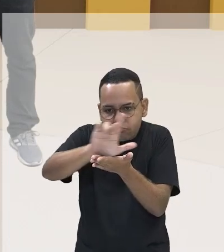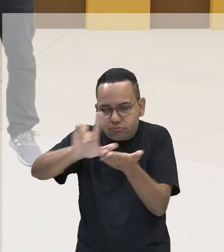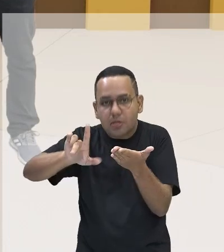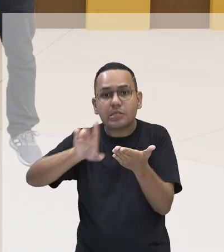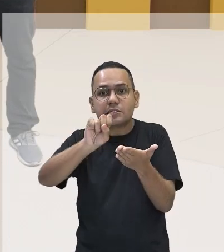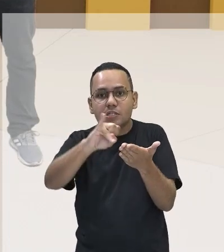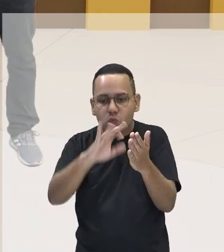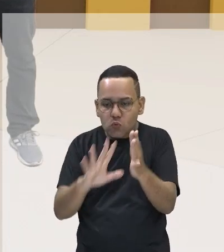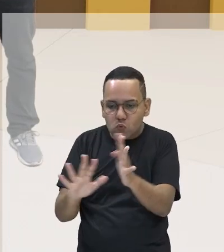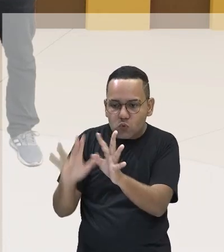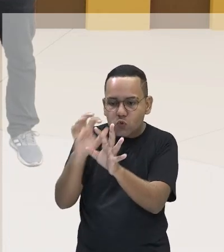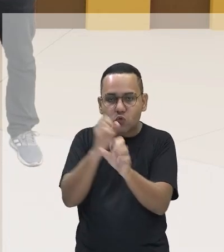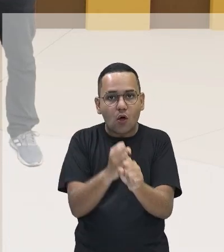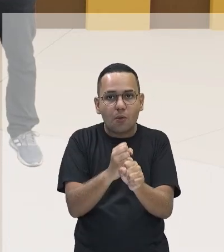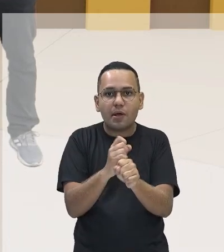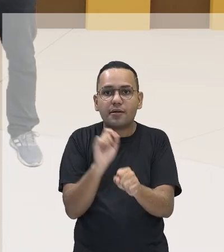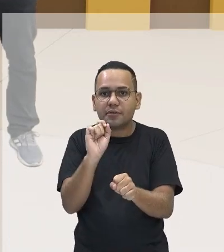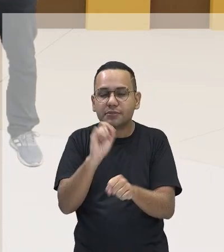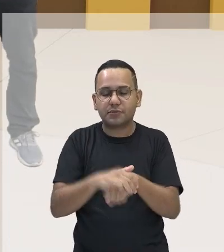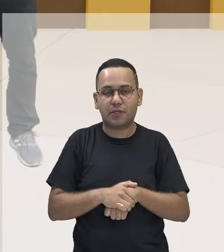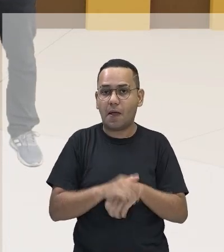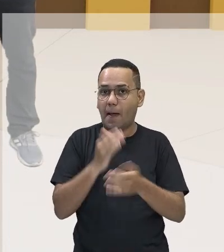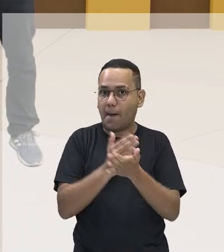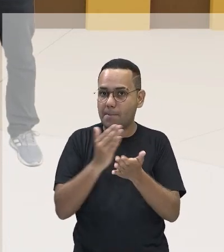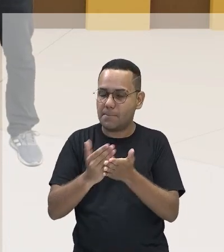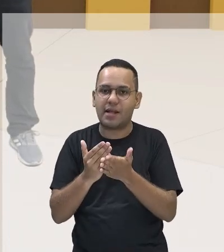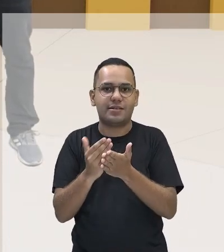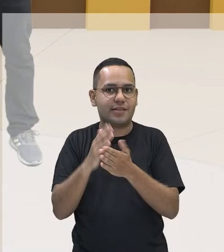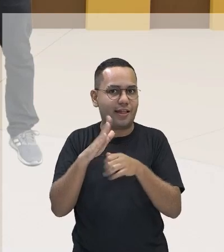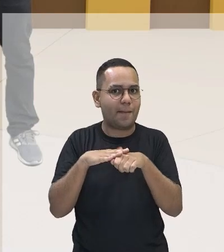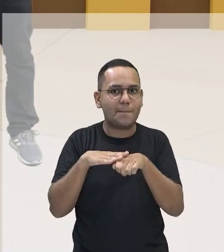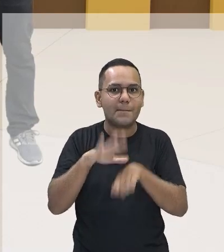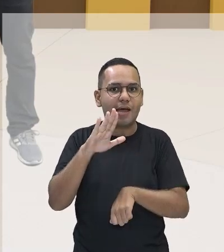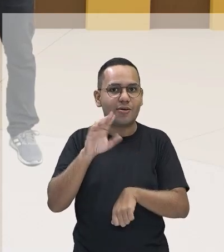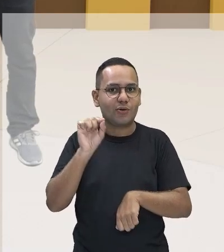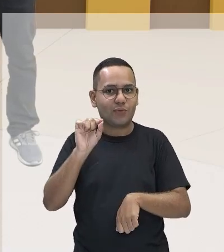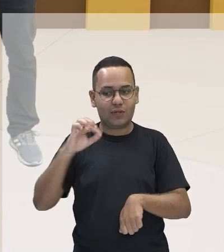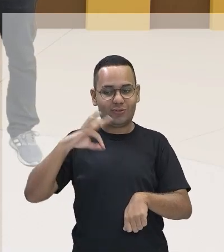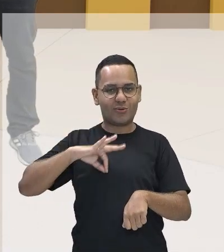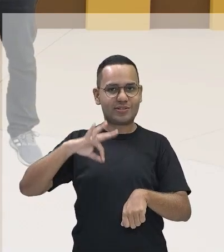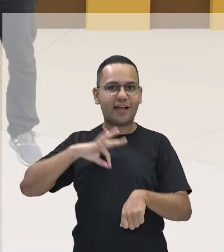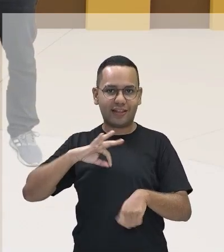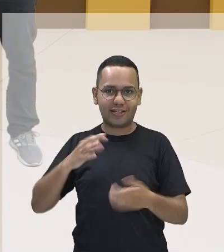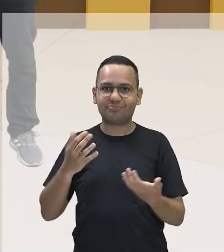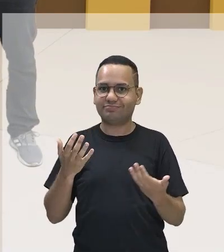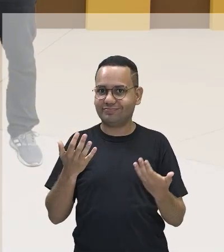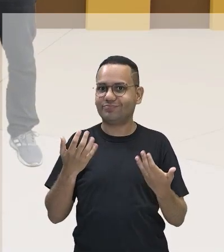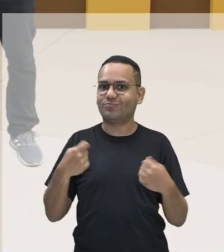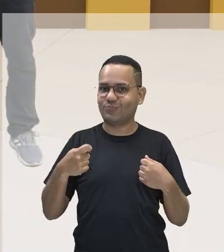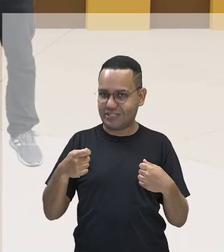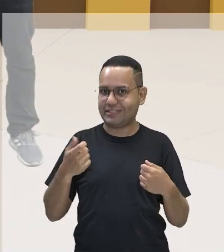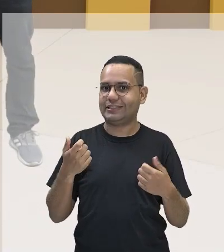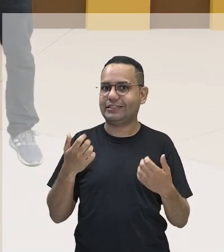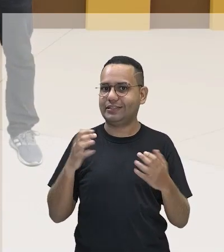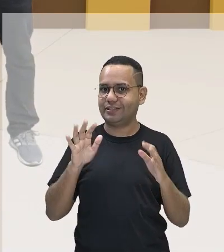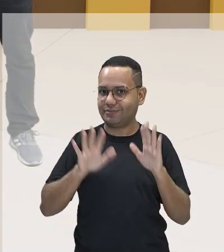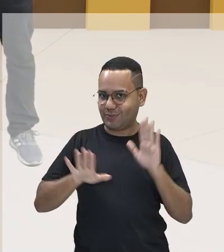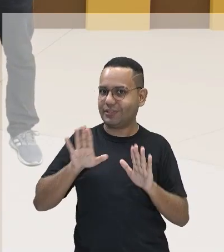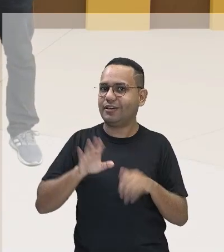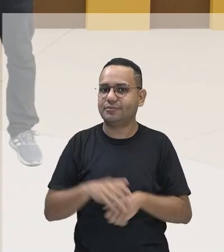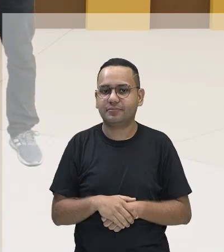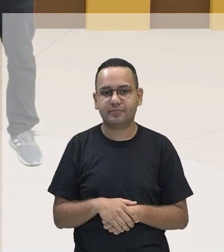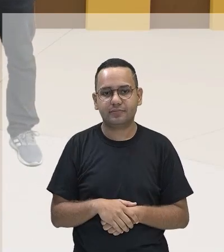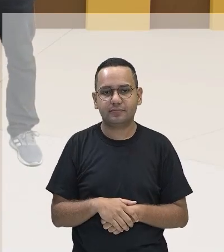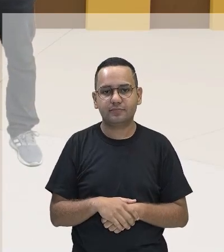vezes é maior do que o que você recebe. Então, muita atenção também a isso. Nosso próximo vilão, a gente tem aí gastar mais